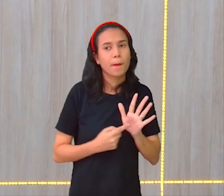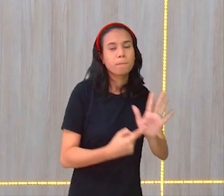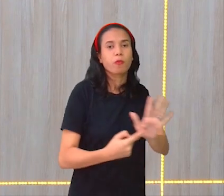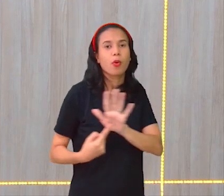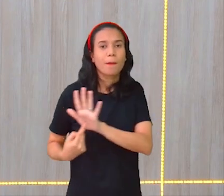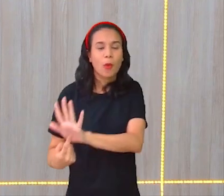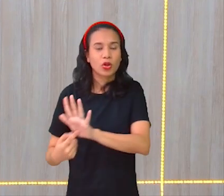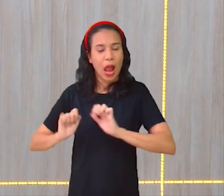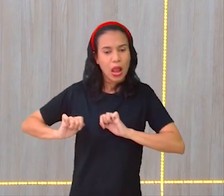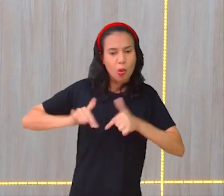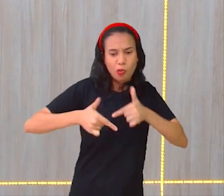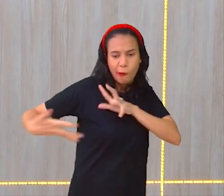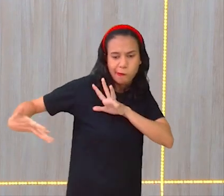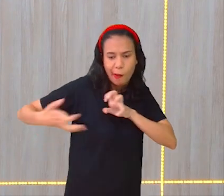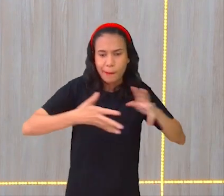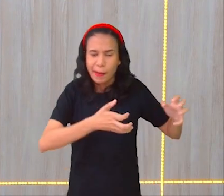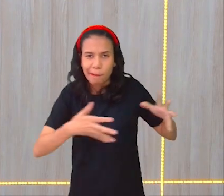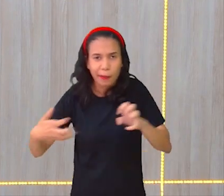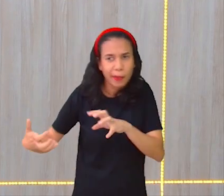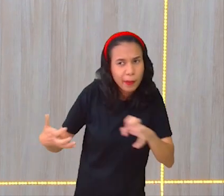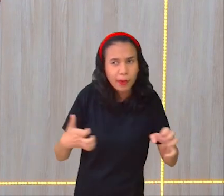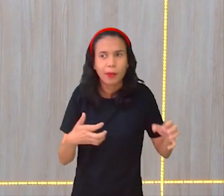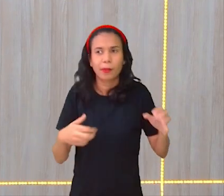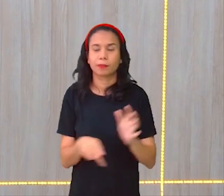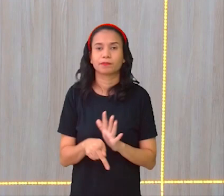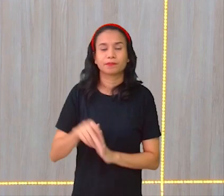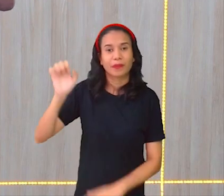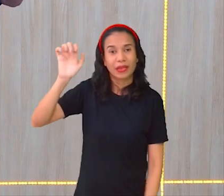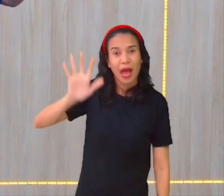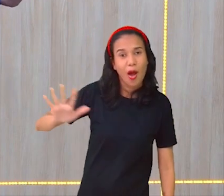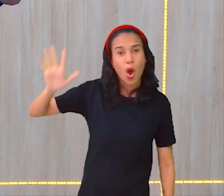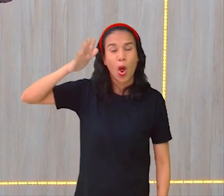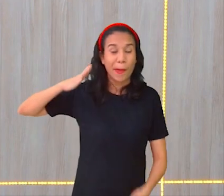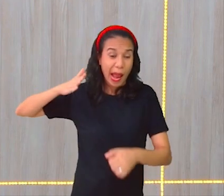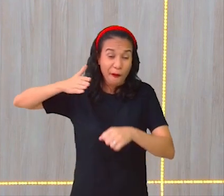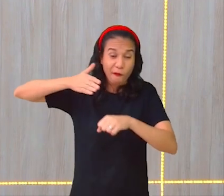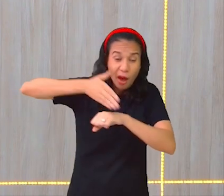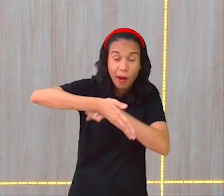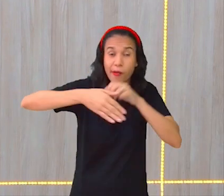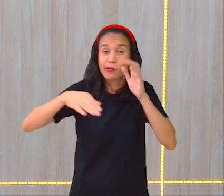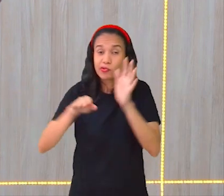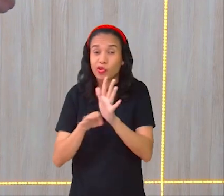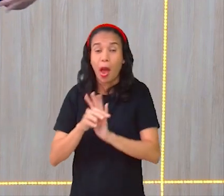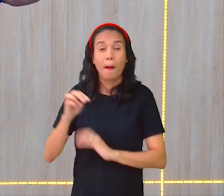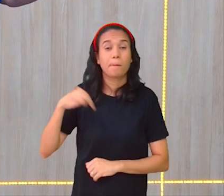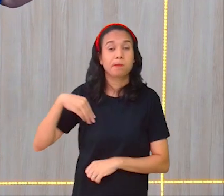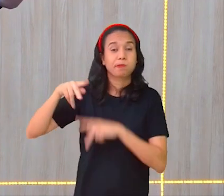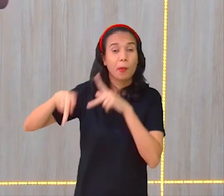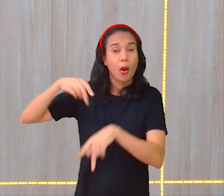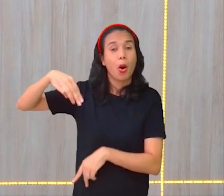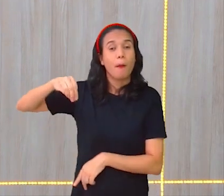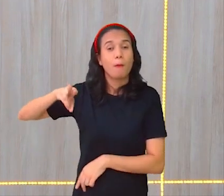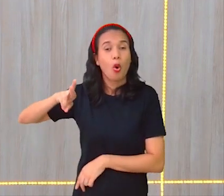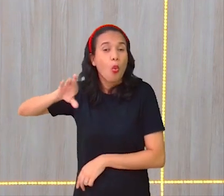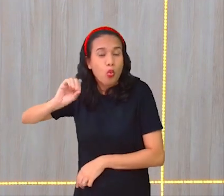representam a luta, né, que naquele momento se travava ali na Europa, com a invasão, né, com a chegada dos mouros,